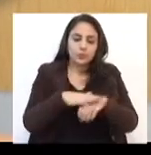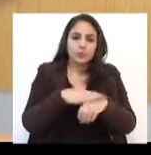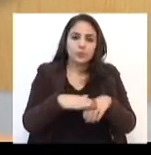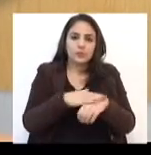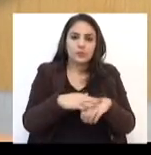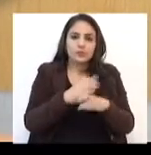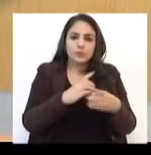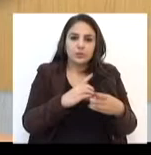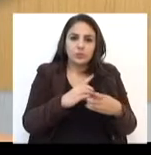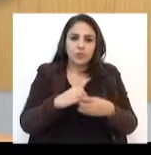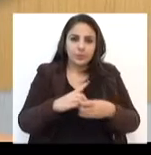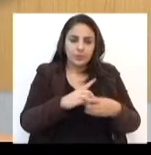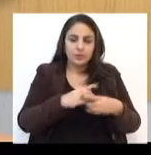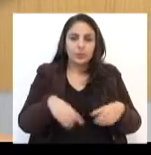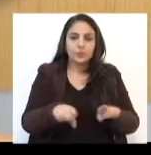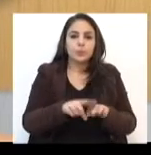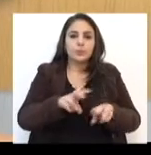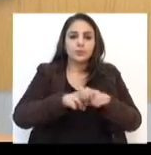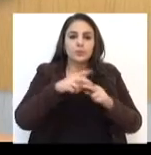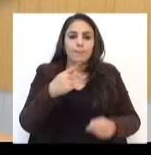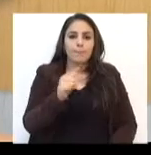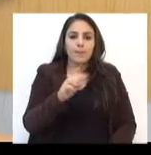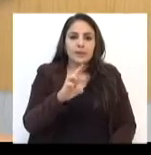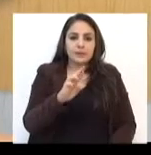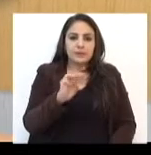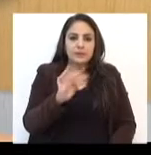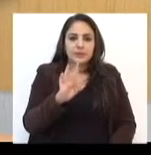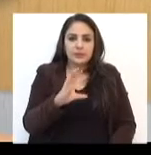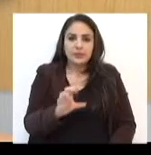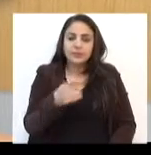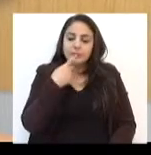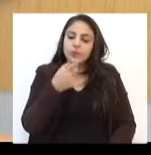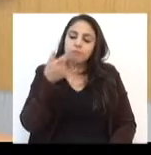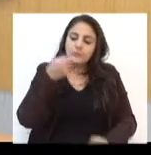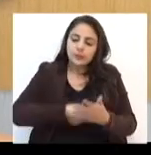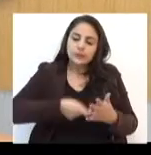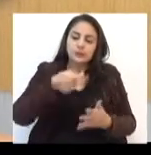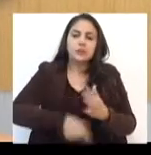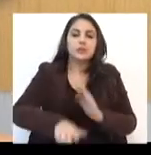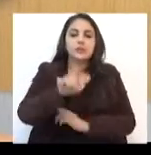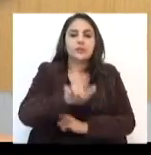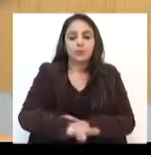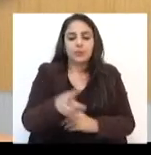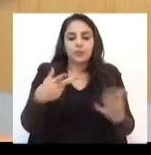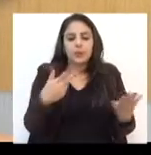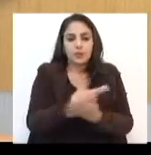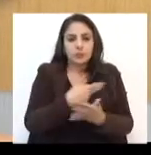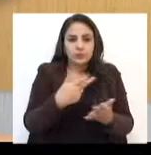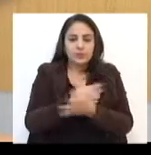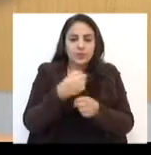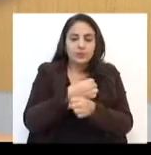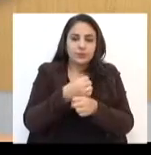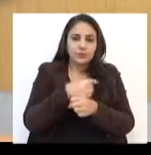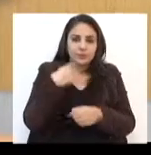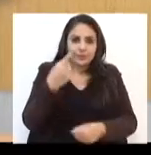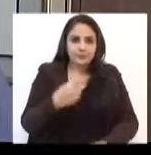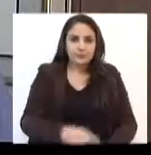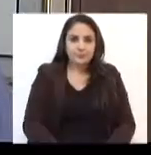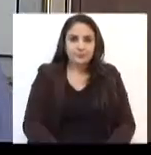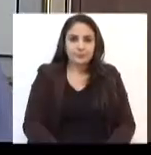com o democrata. Patrick Cavalcante disse que vai insistir para que isso aconteça nos próximos